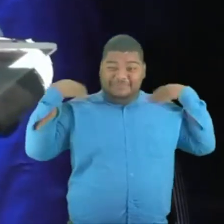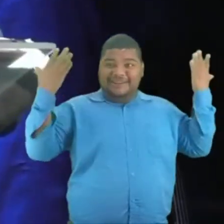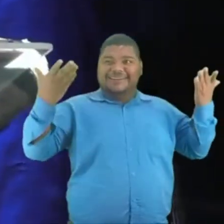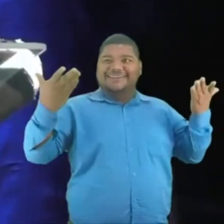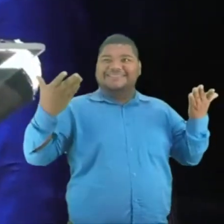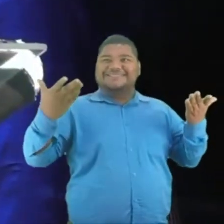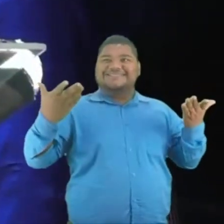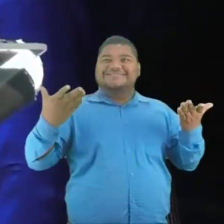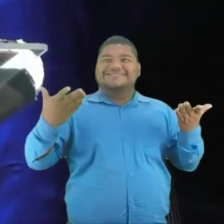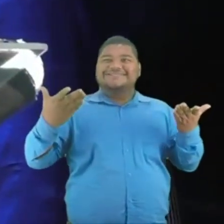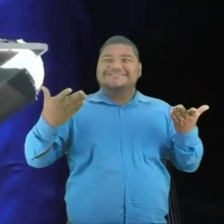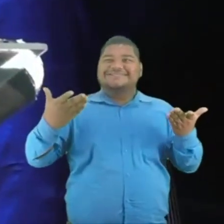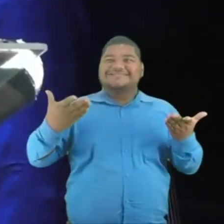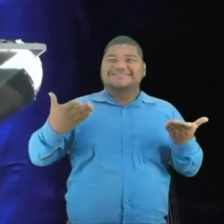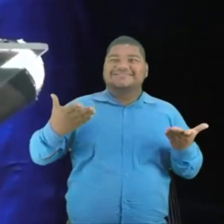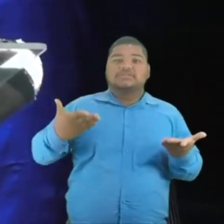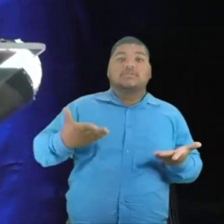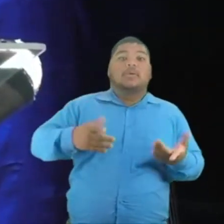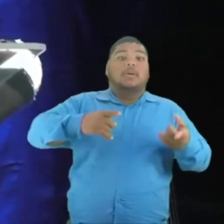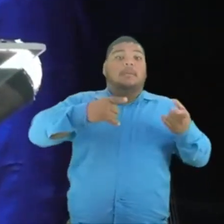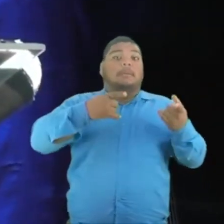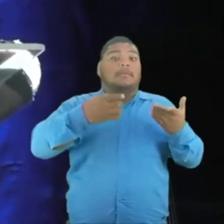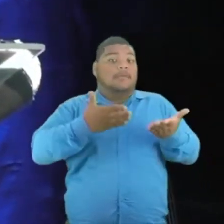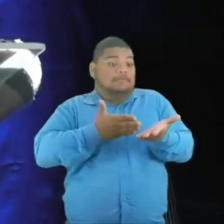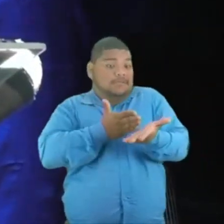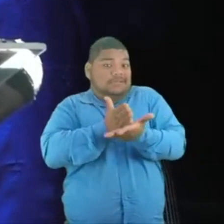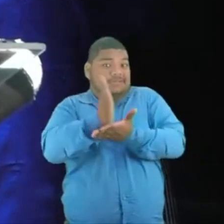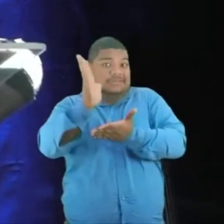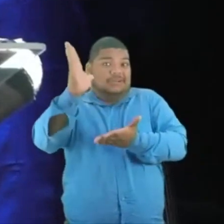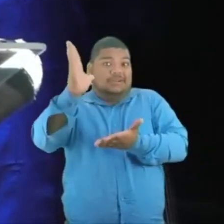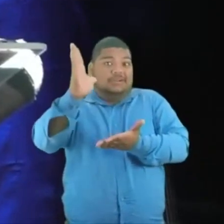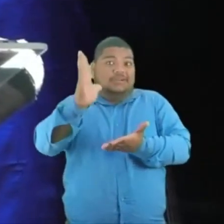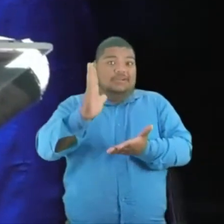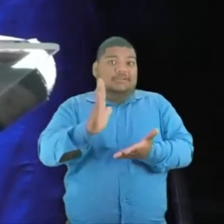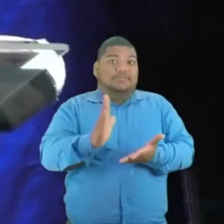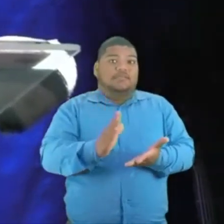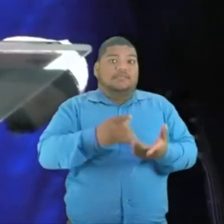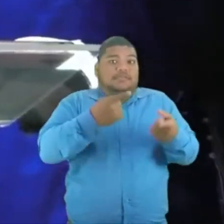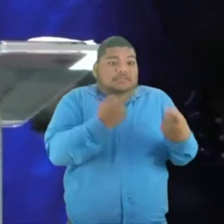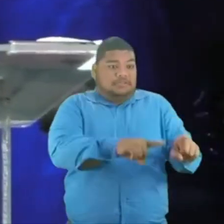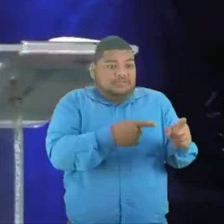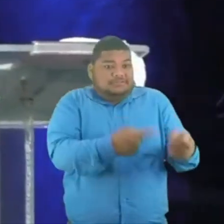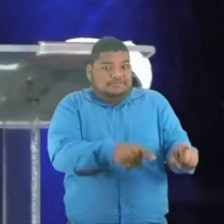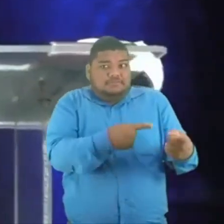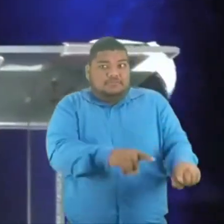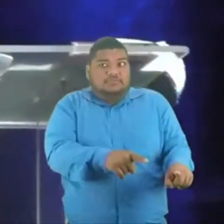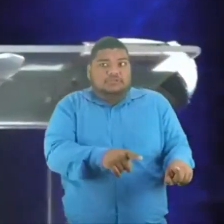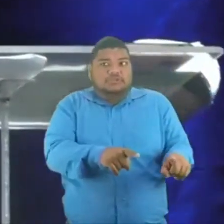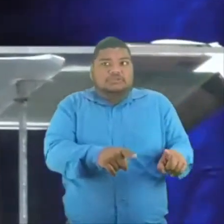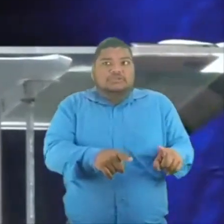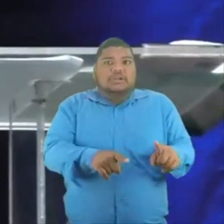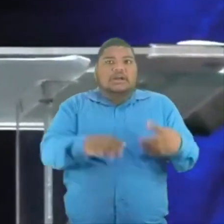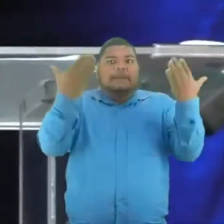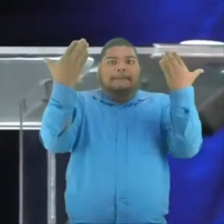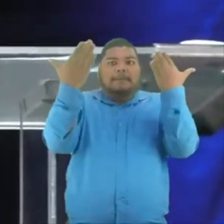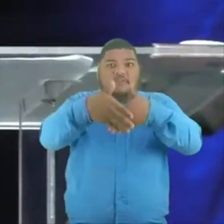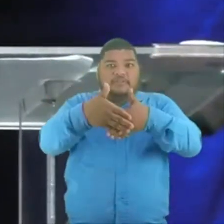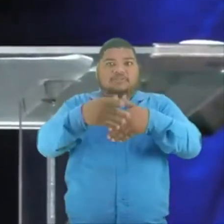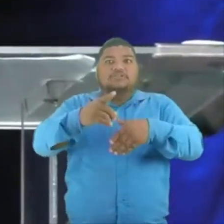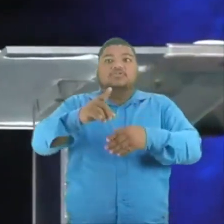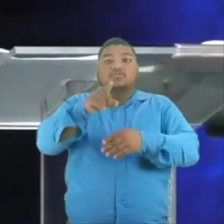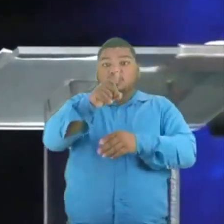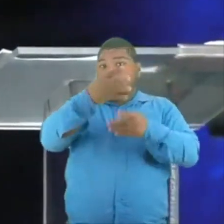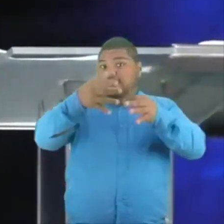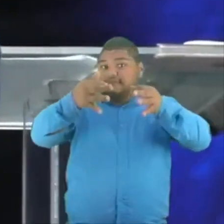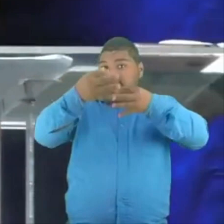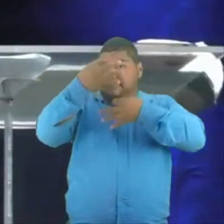o passar por diversas provações, pois vocês sabem que a prova da sua fé produz perseverança. Você sabe o